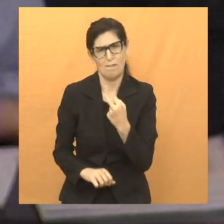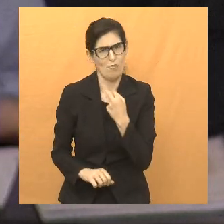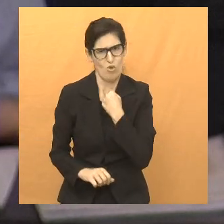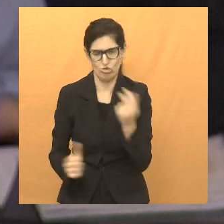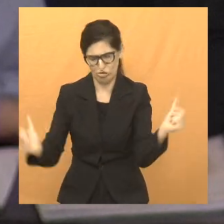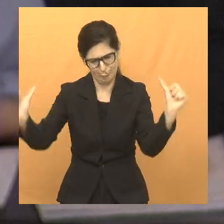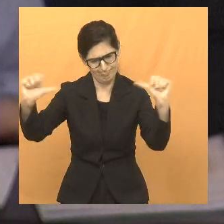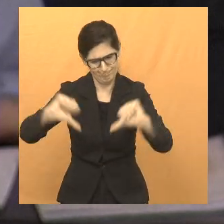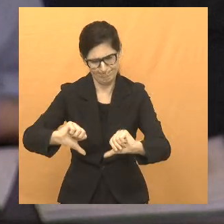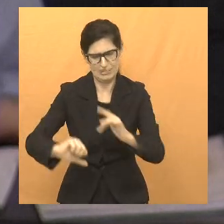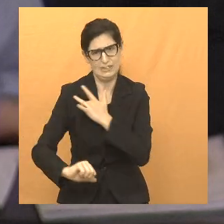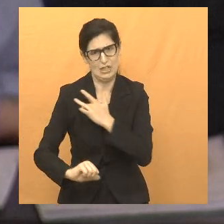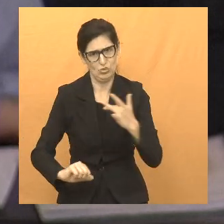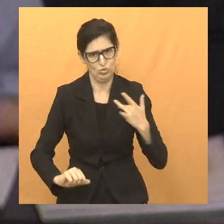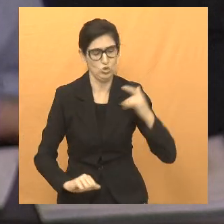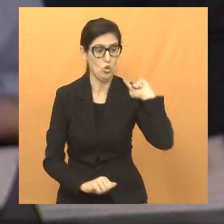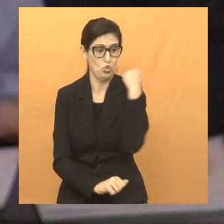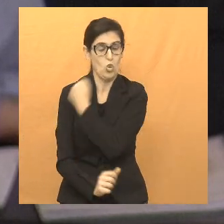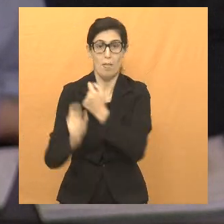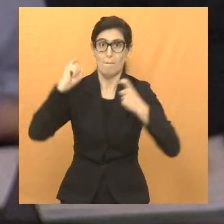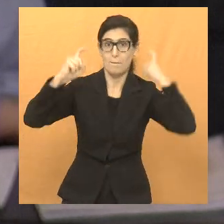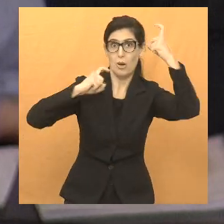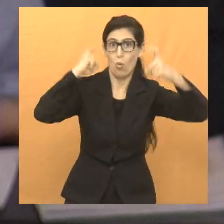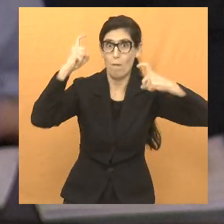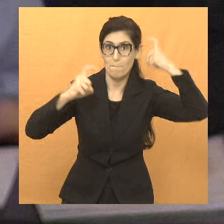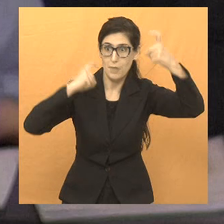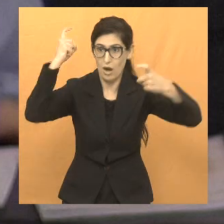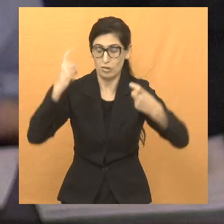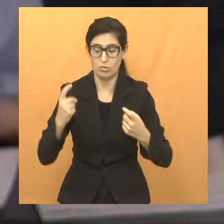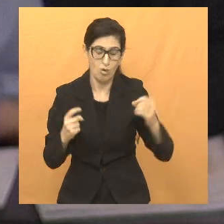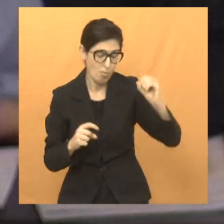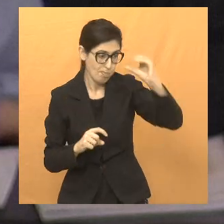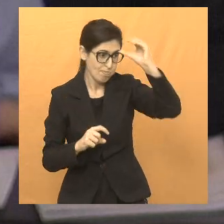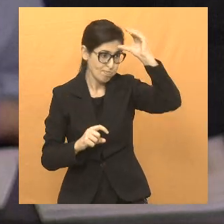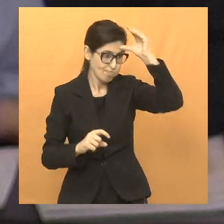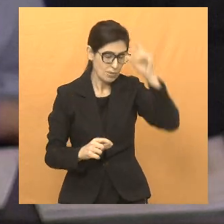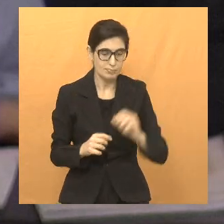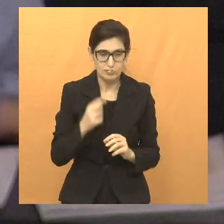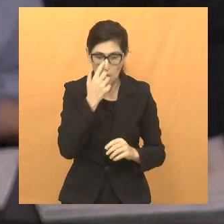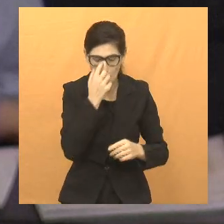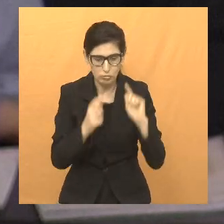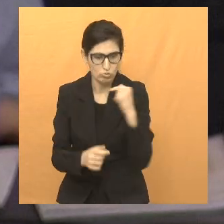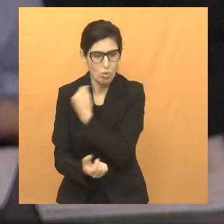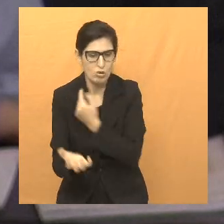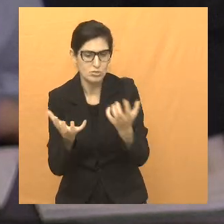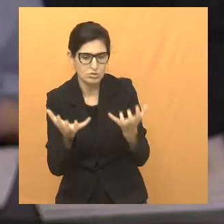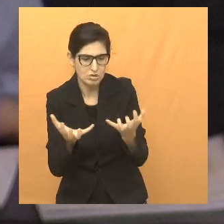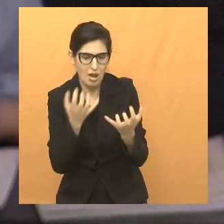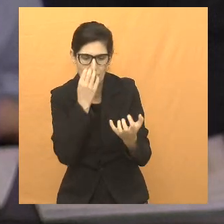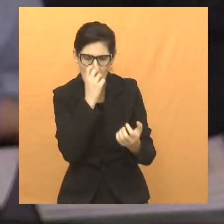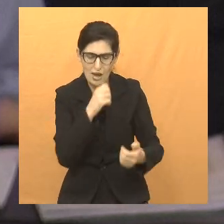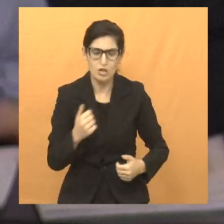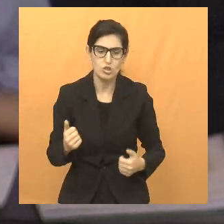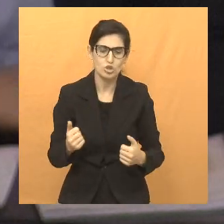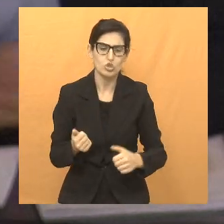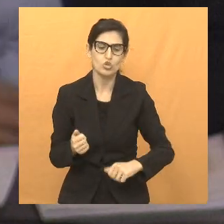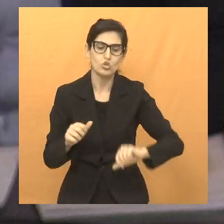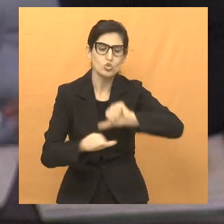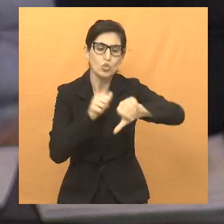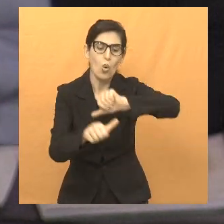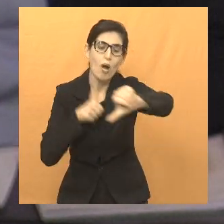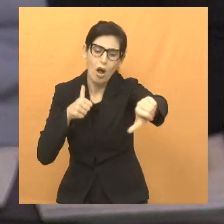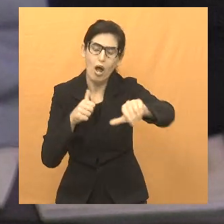está bastante preocupado, estamos fazendo estudos para substituir os médicos que não estão sendo repostos pelo governo do